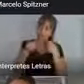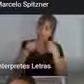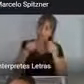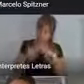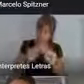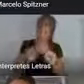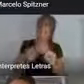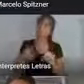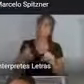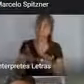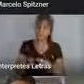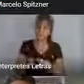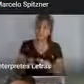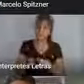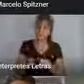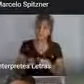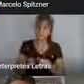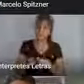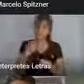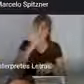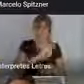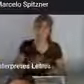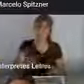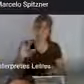que vocês fizeram, mas de forma geral,